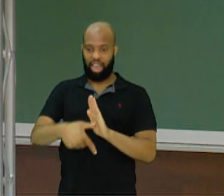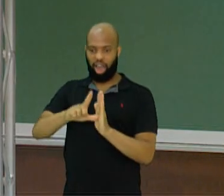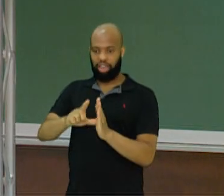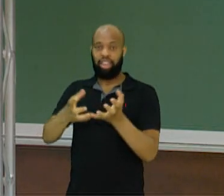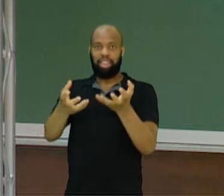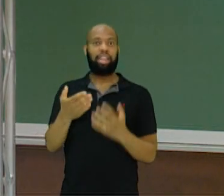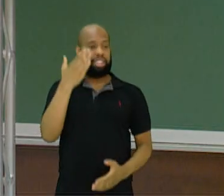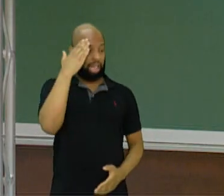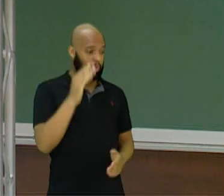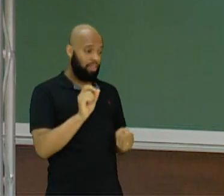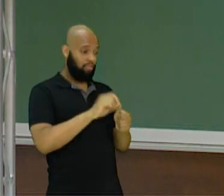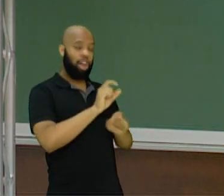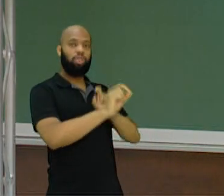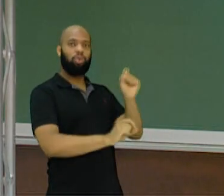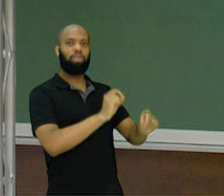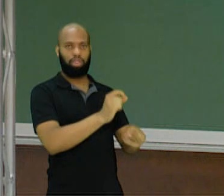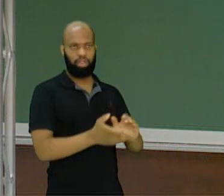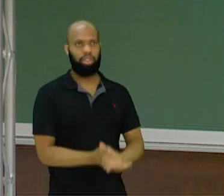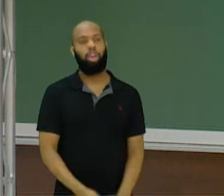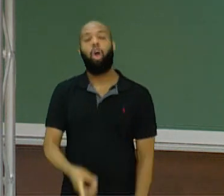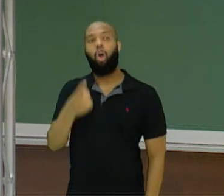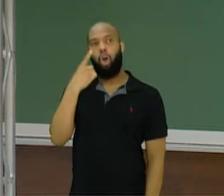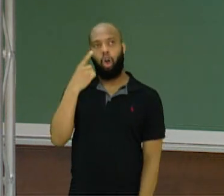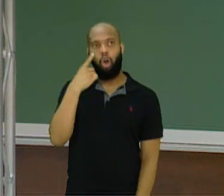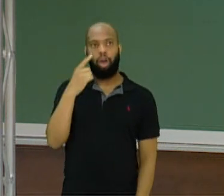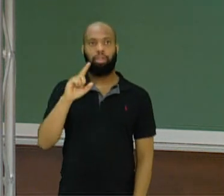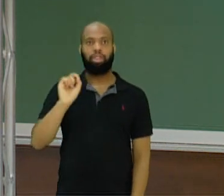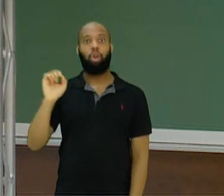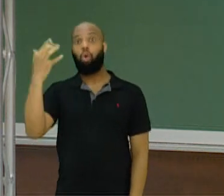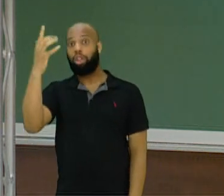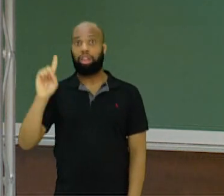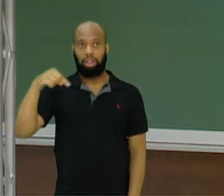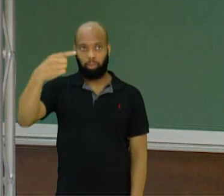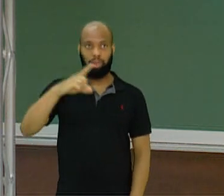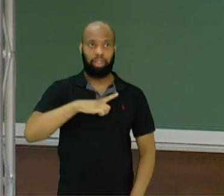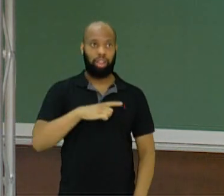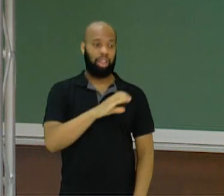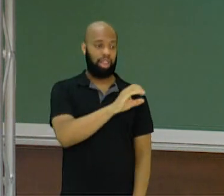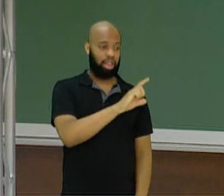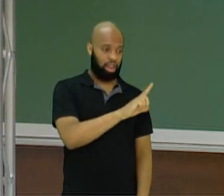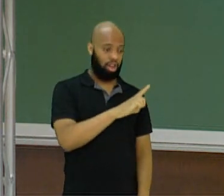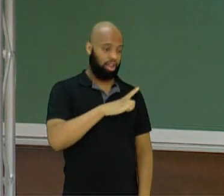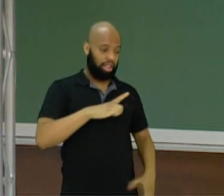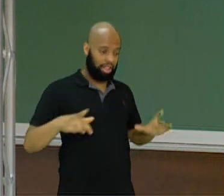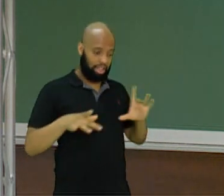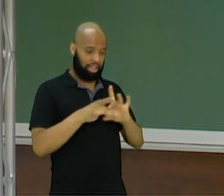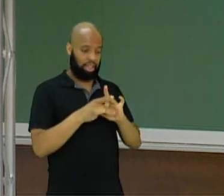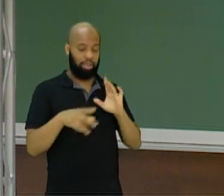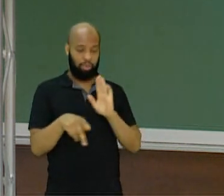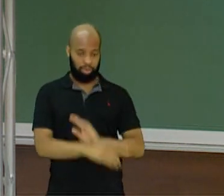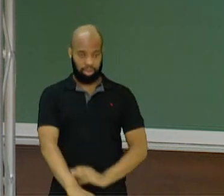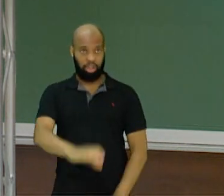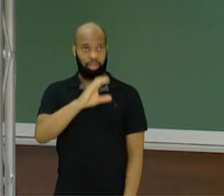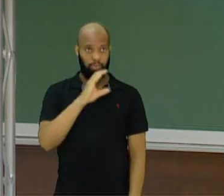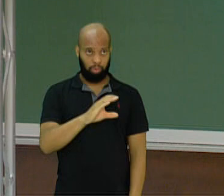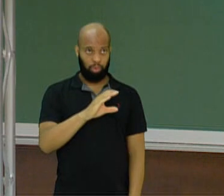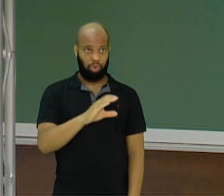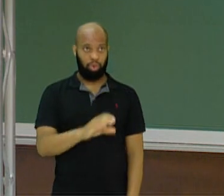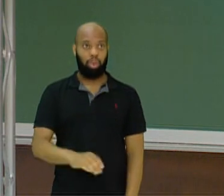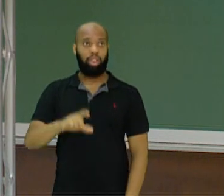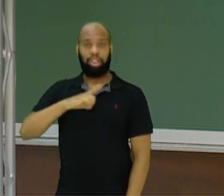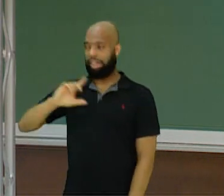saber o que é formado. Como acontece? Então, o cloro se liga ao carbono e